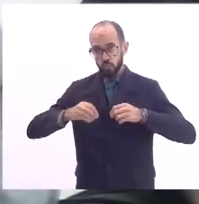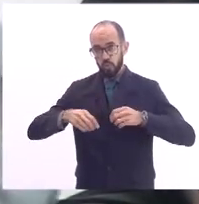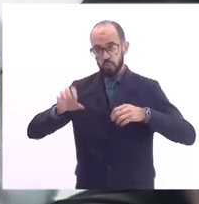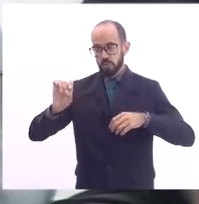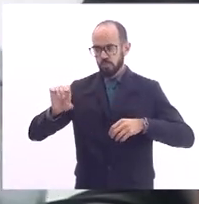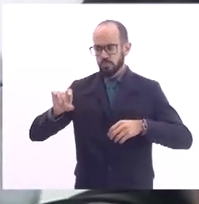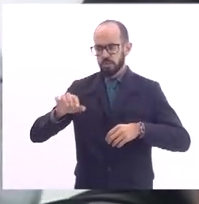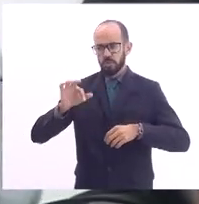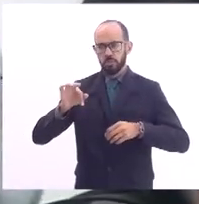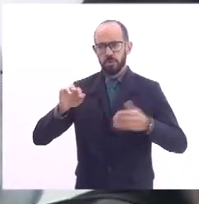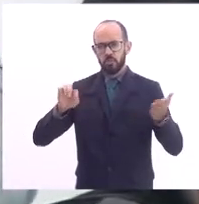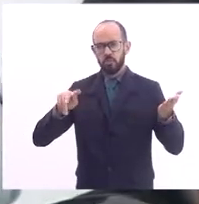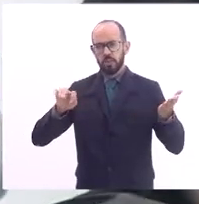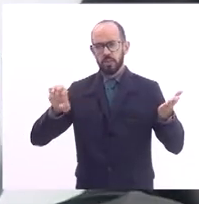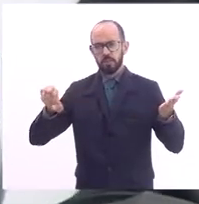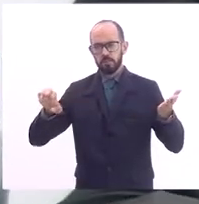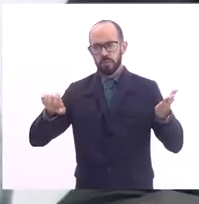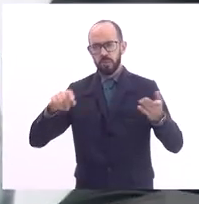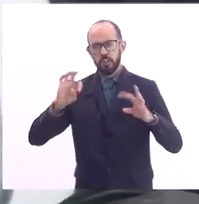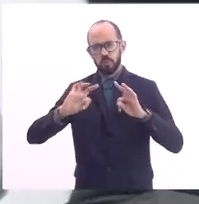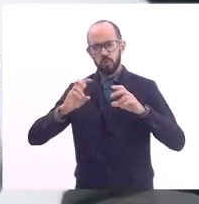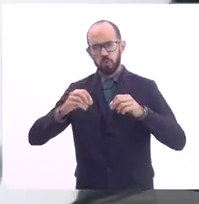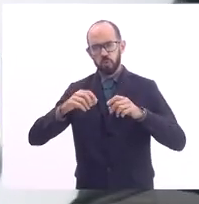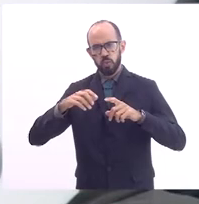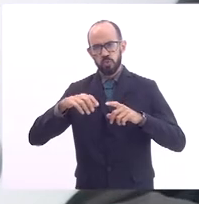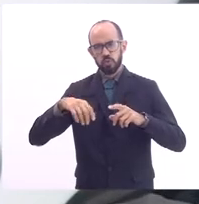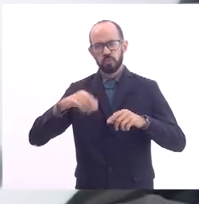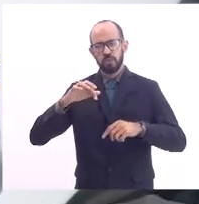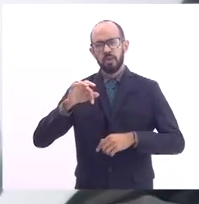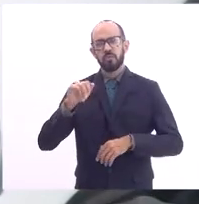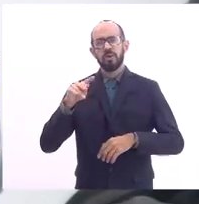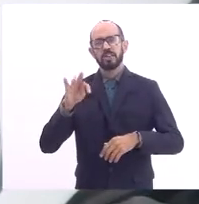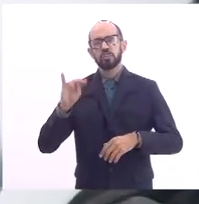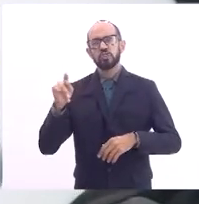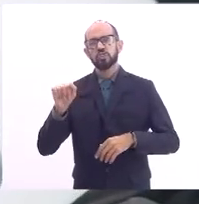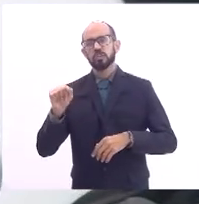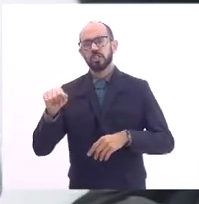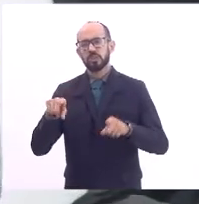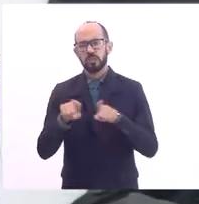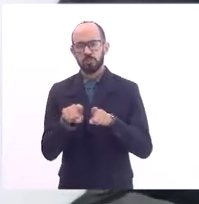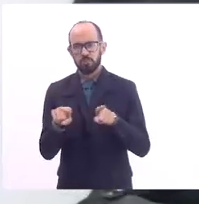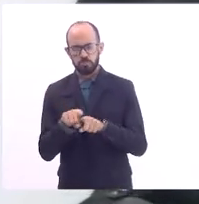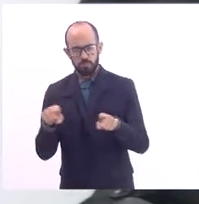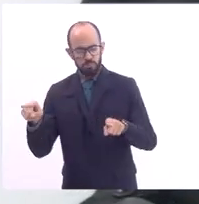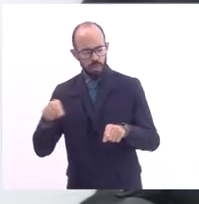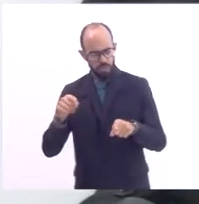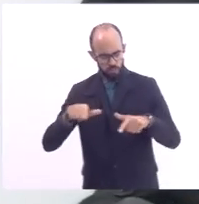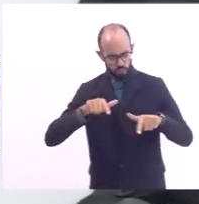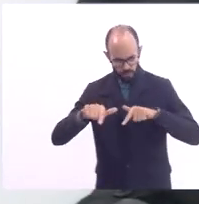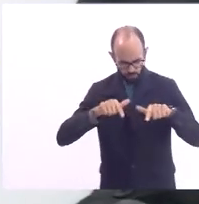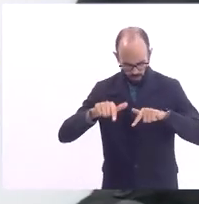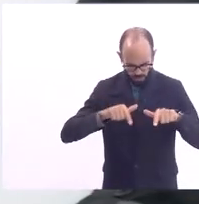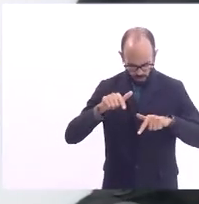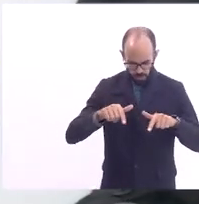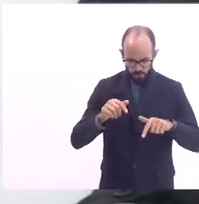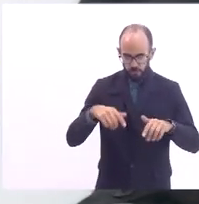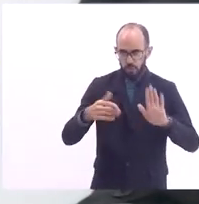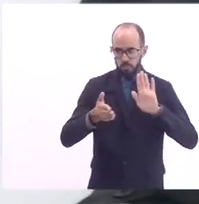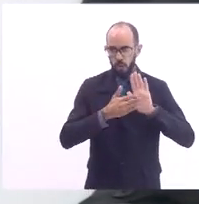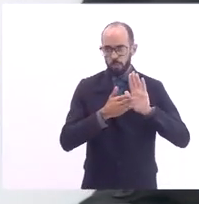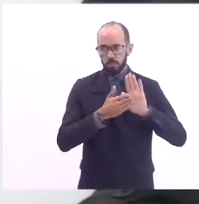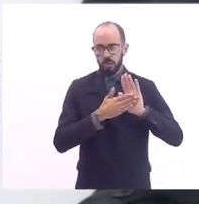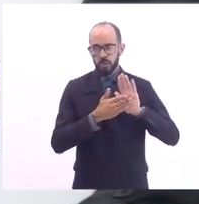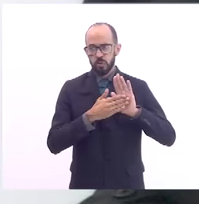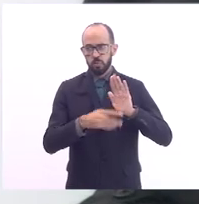e pelos demais também, pela Fatinha, e vamos trabalhar nisso. Tá? Prometo